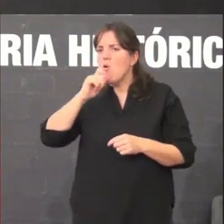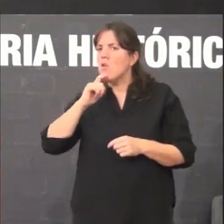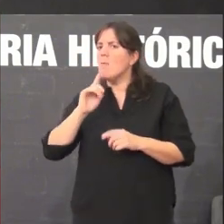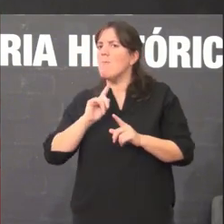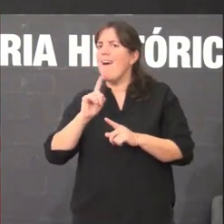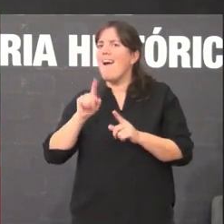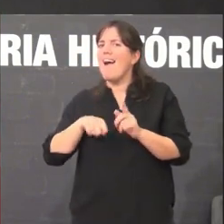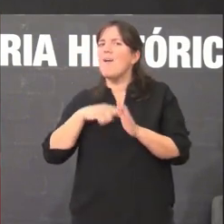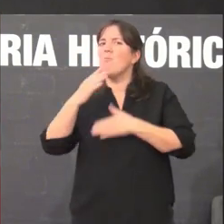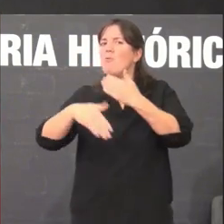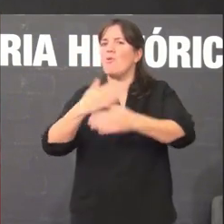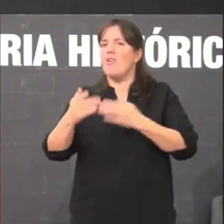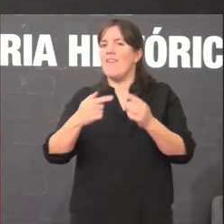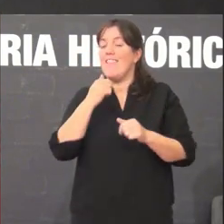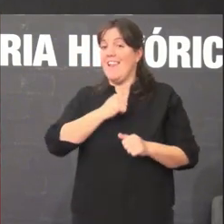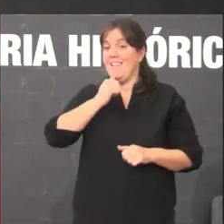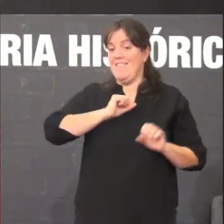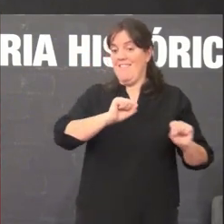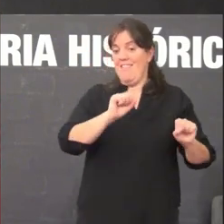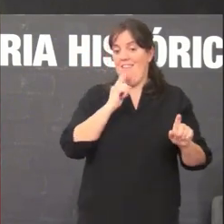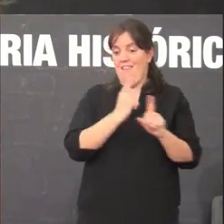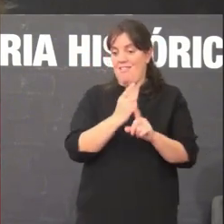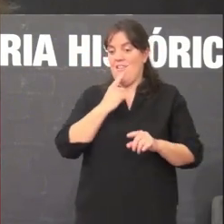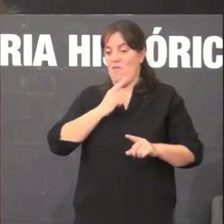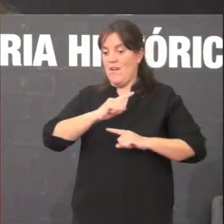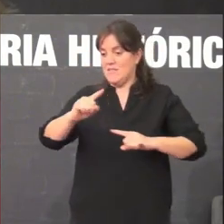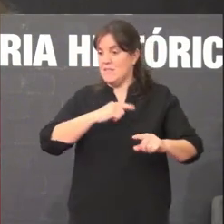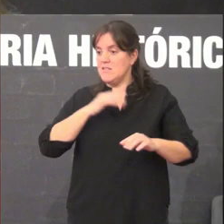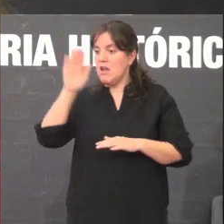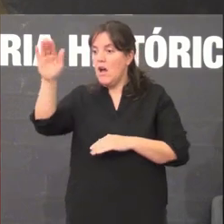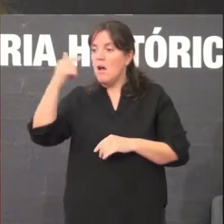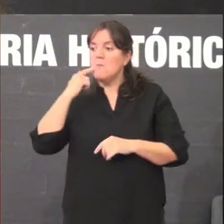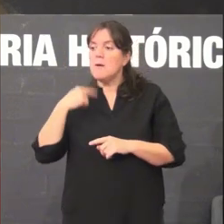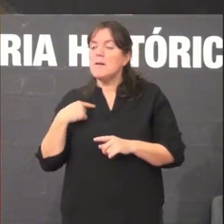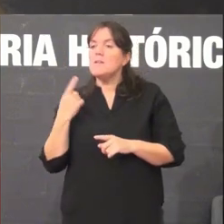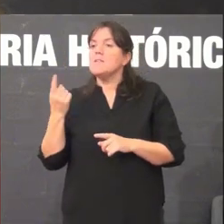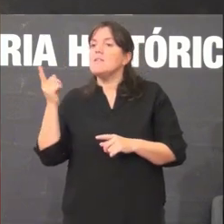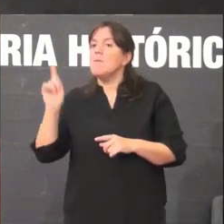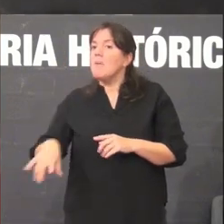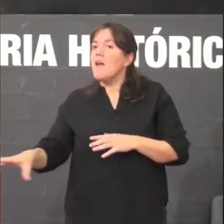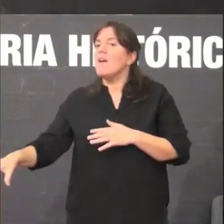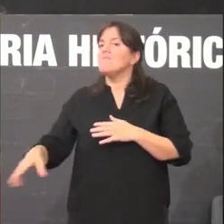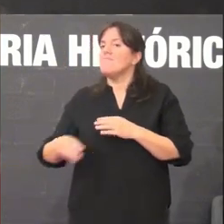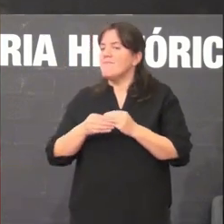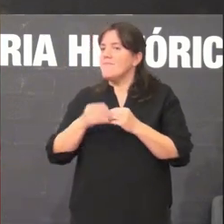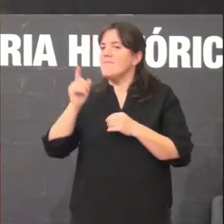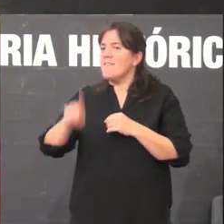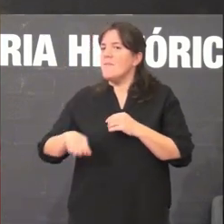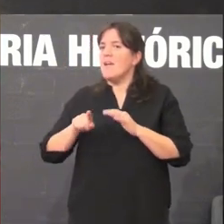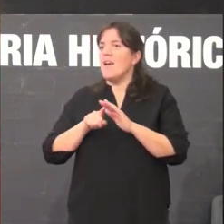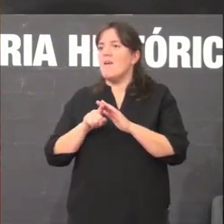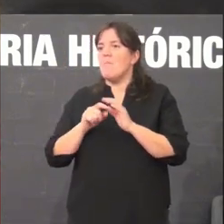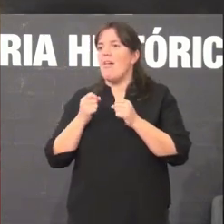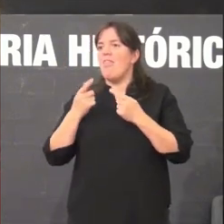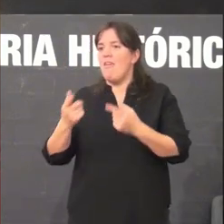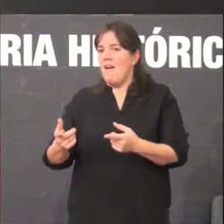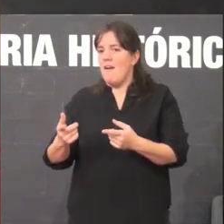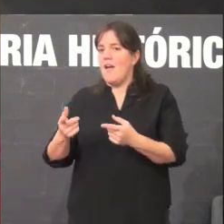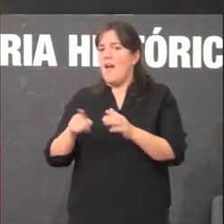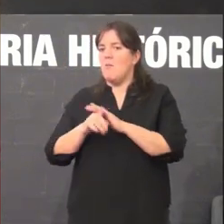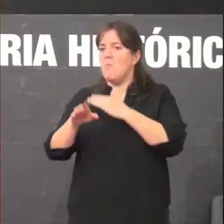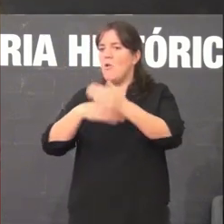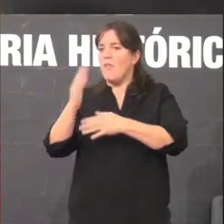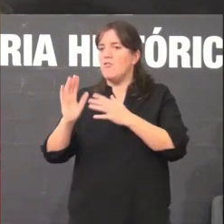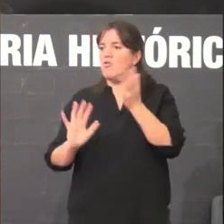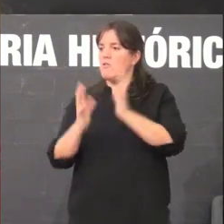memória da resistência antifascista, mas vai, ao mesmo tempo, condenar o processo revolucionário, não vai negar